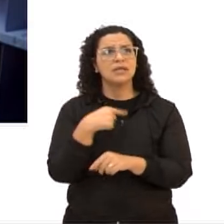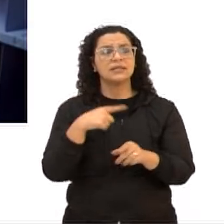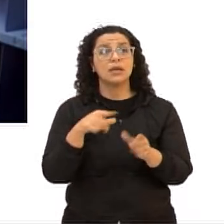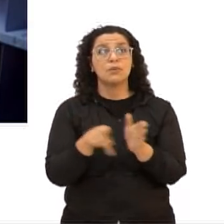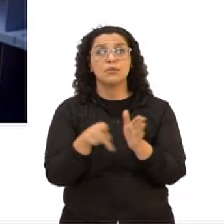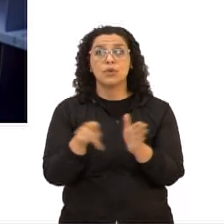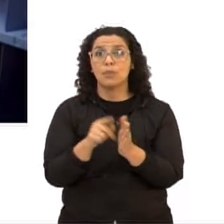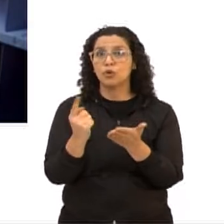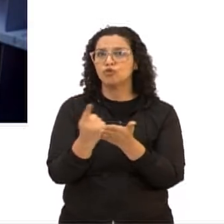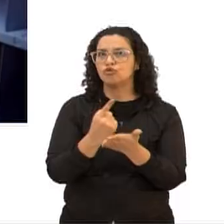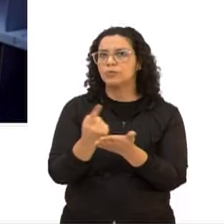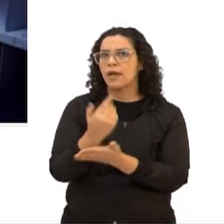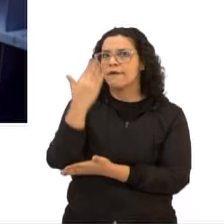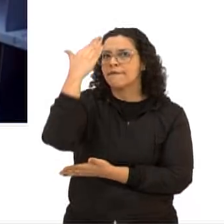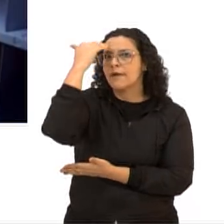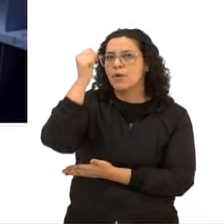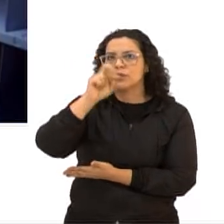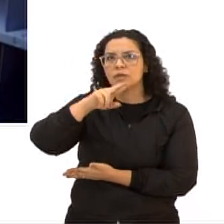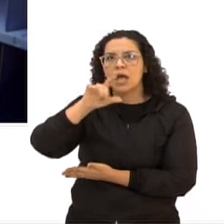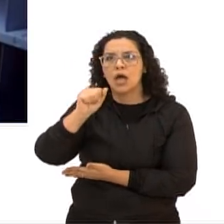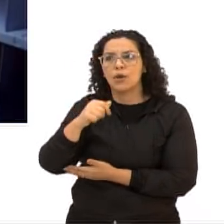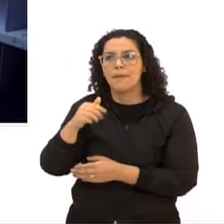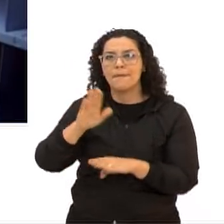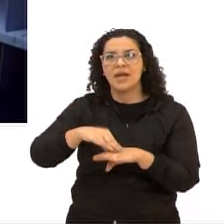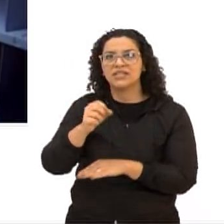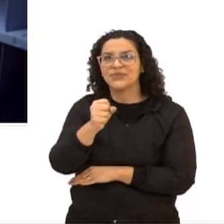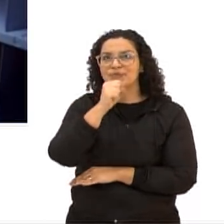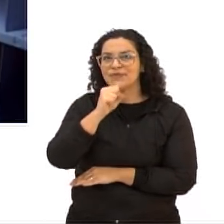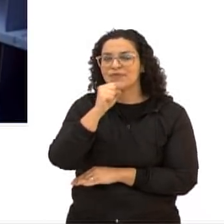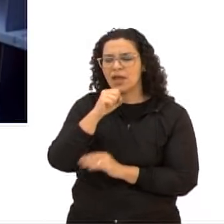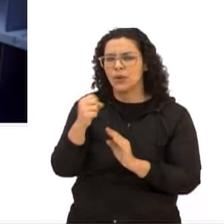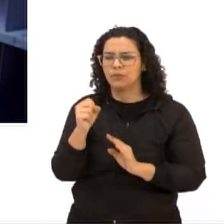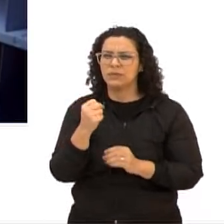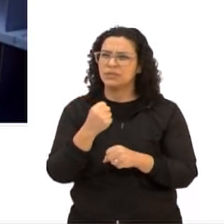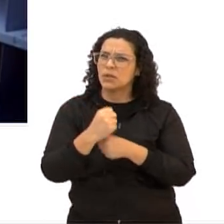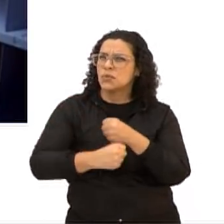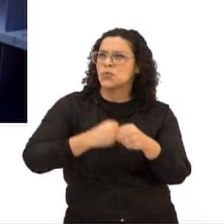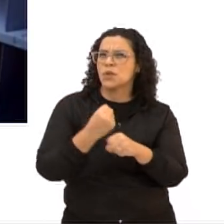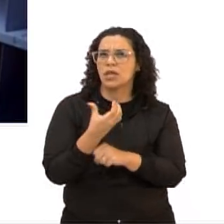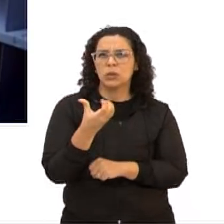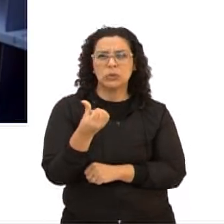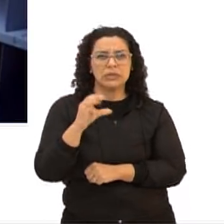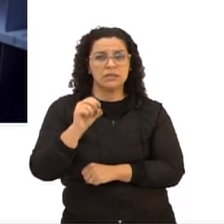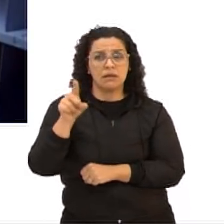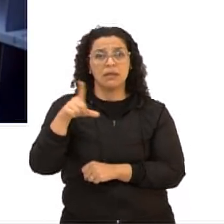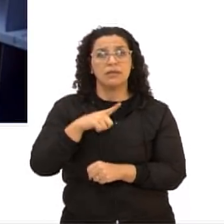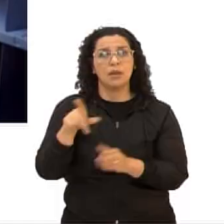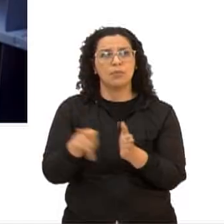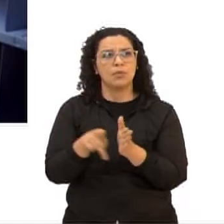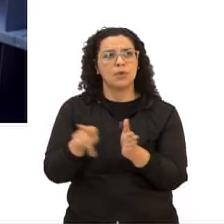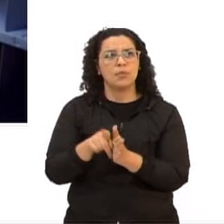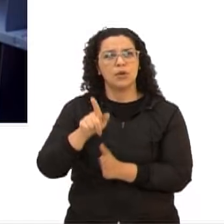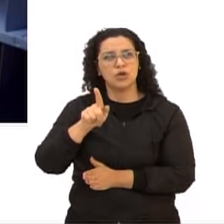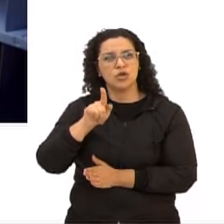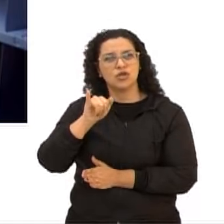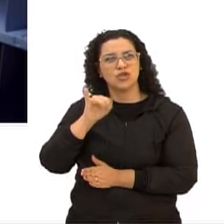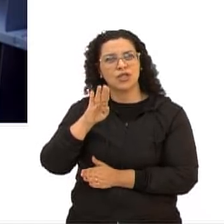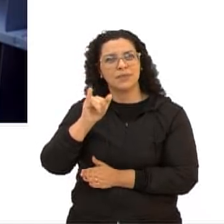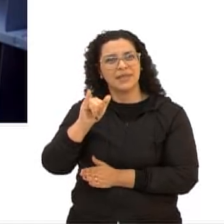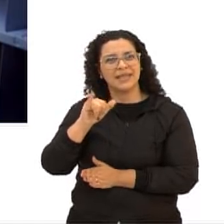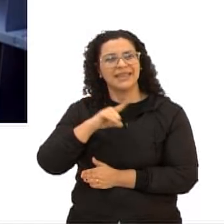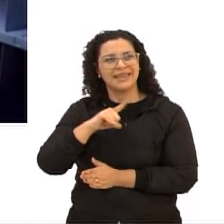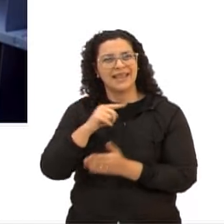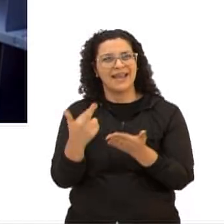gibis raros, que são os gibis mais antigos que os anos 60, né? Em que lá você encontra, por exemplo, a revista Gibi, que até hoje em dia a gente